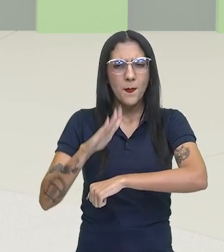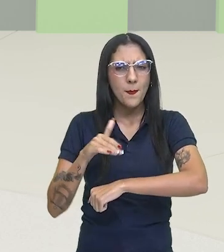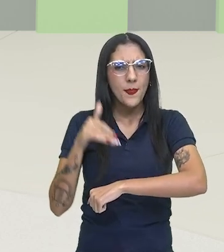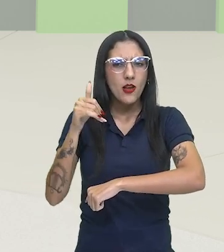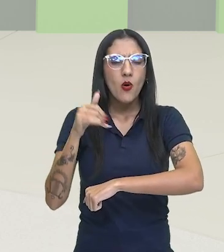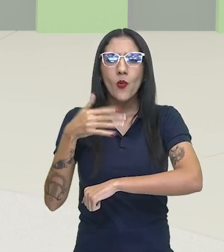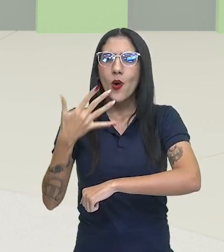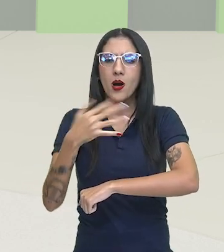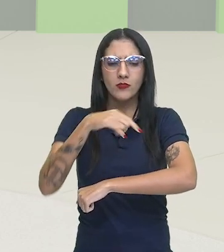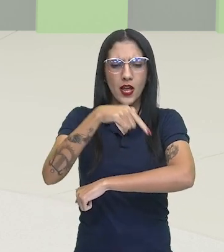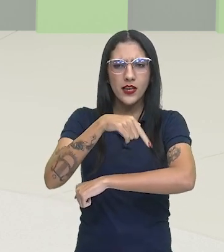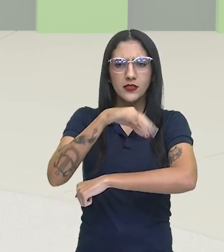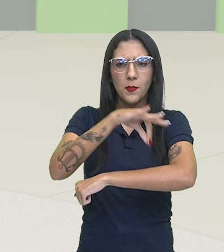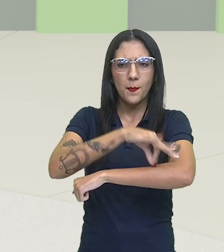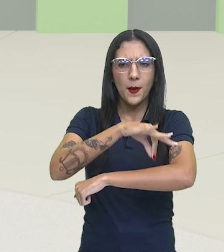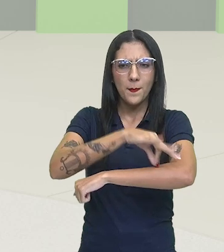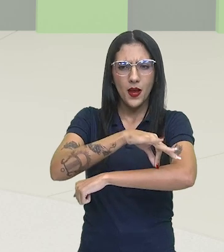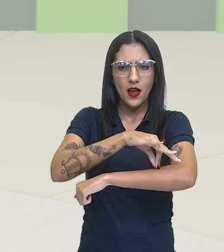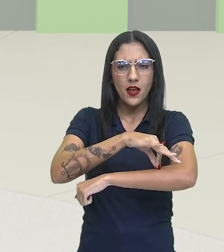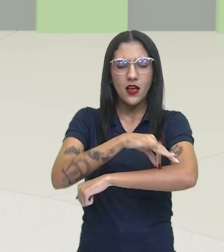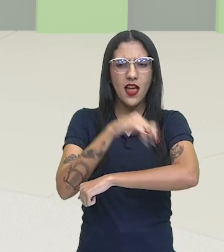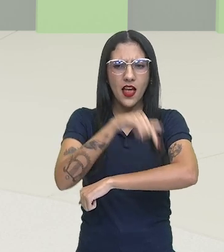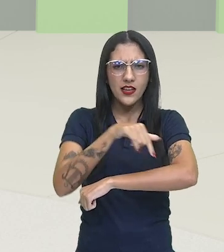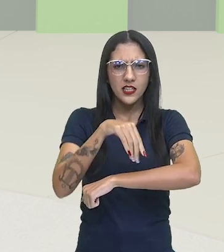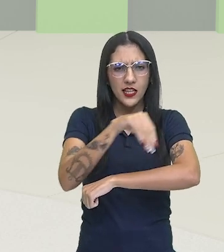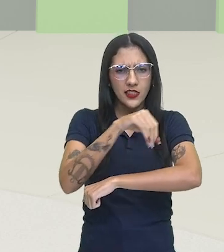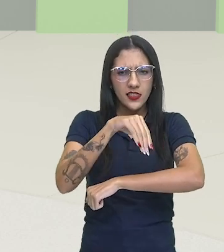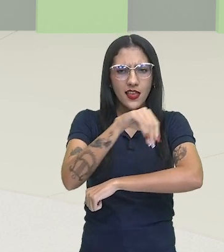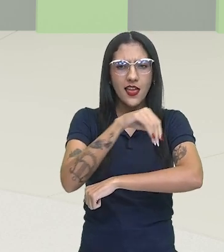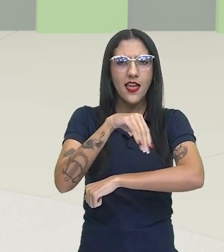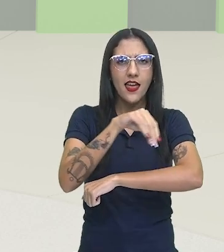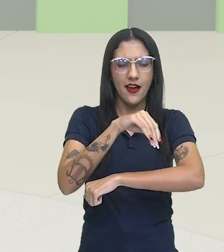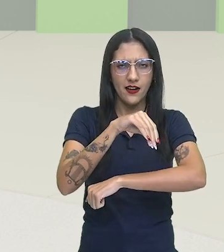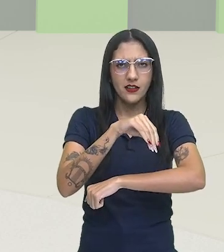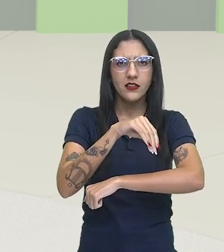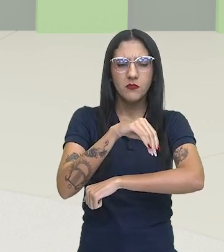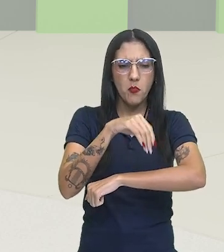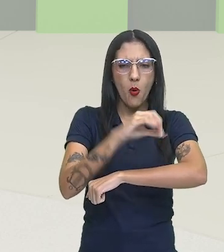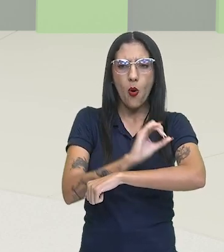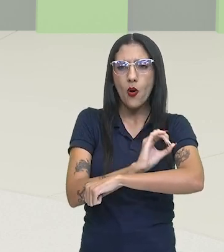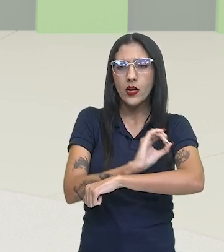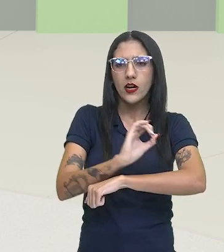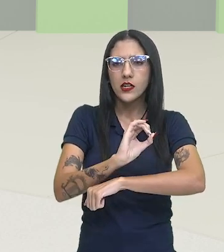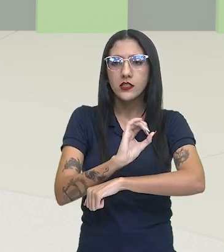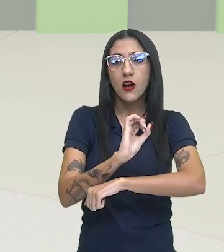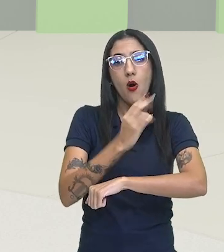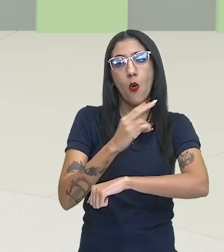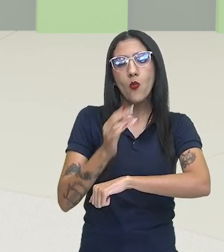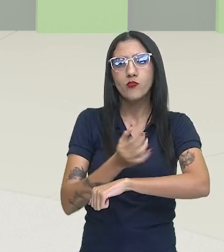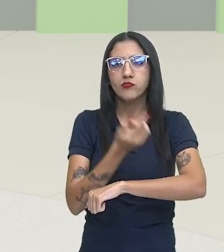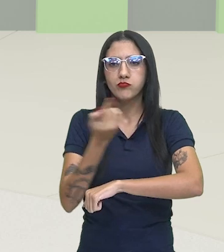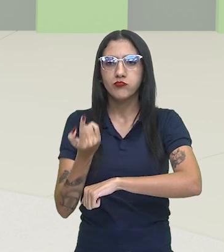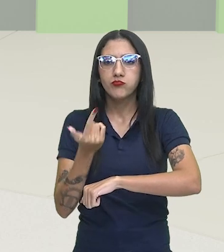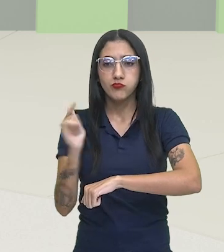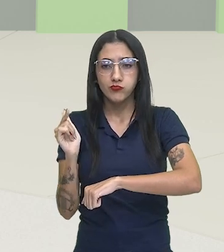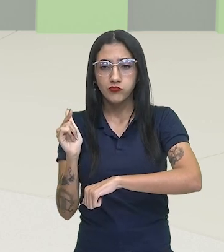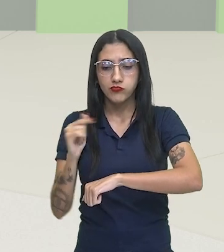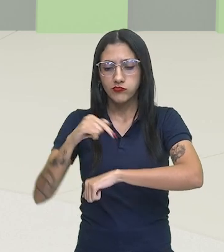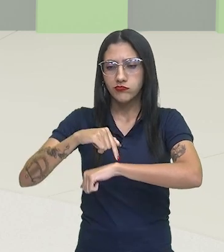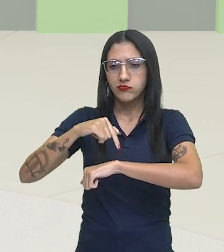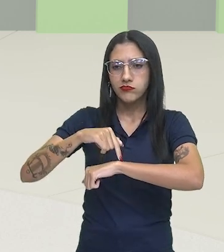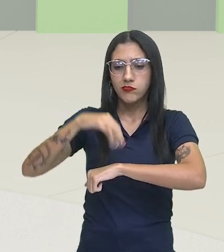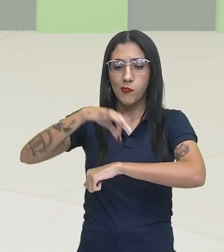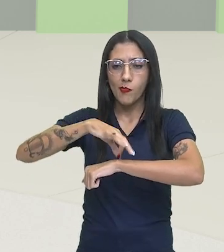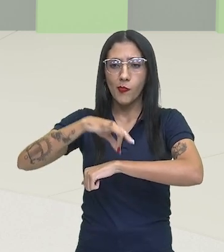melhor com a terra em decomposição, com o humus, né? Ou com o esterco